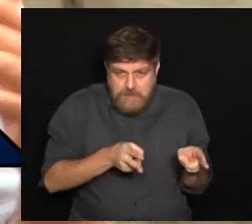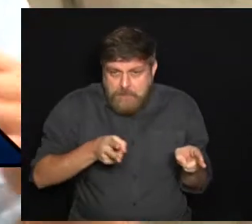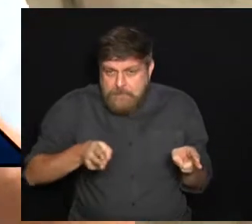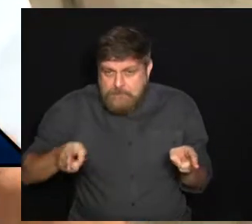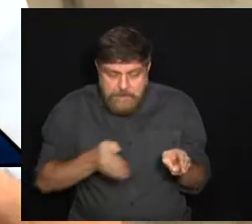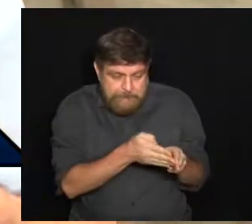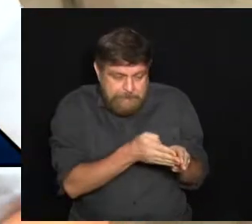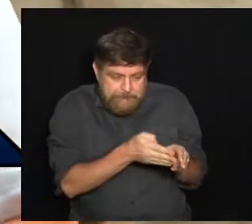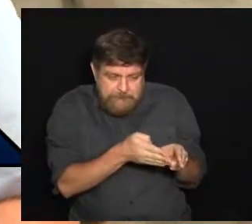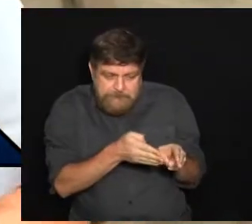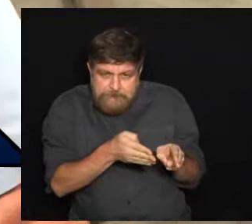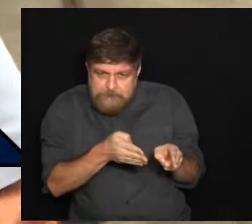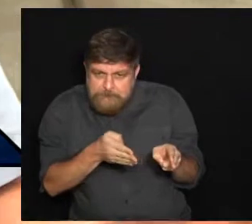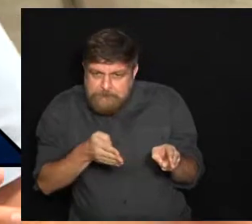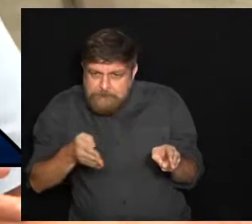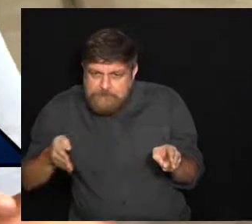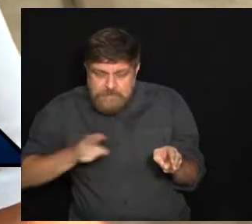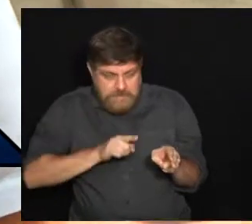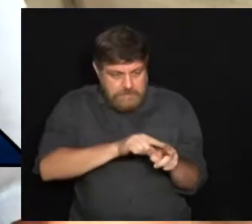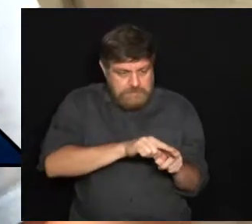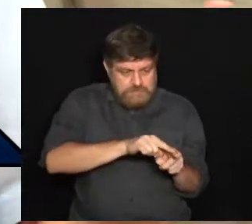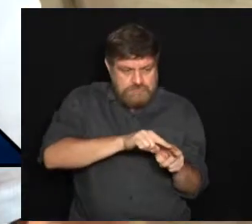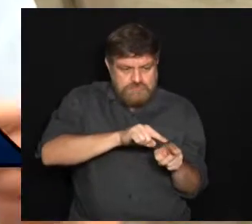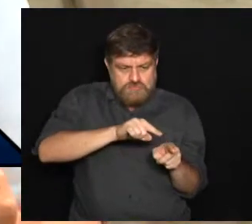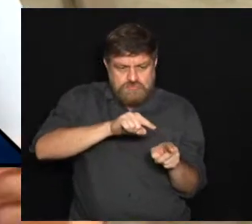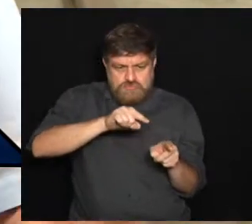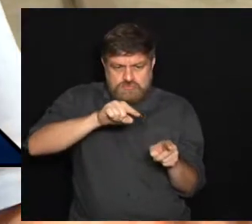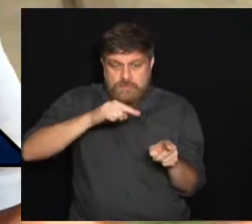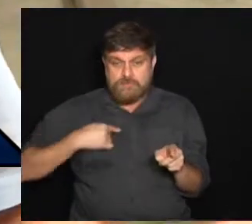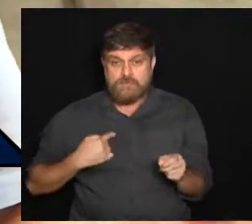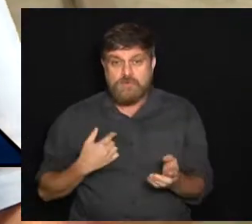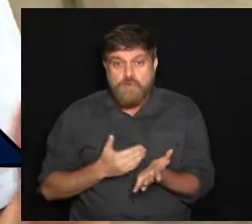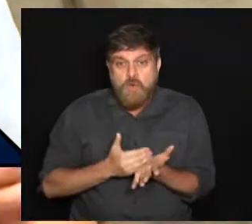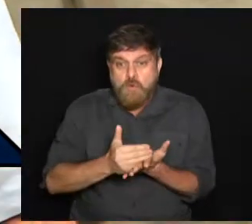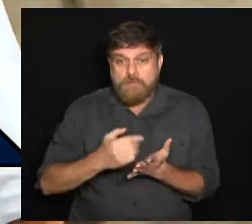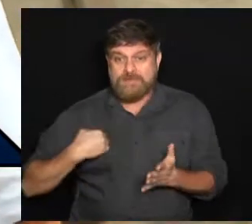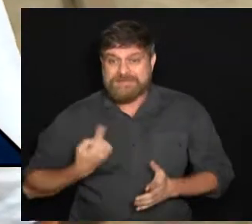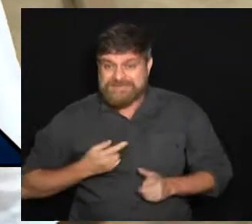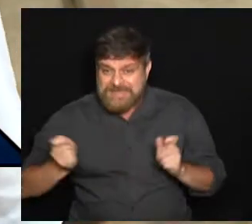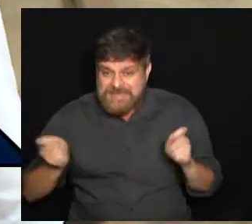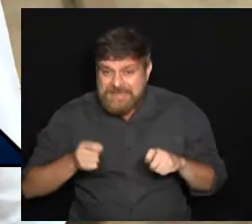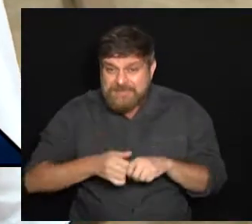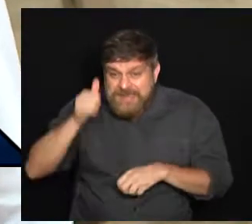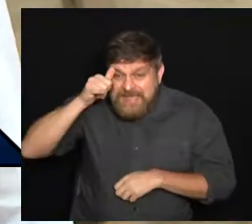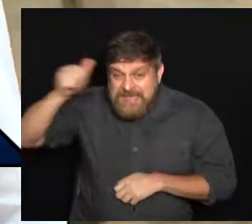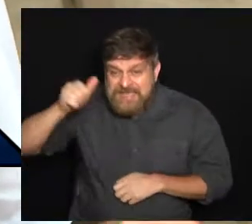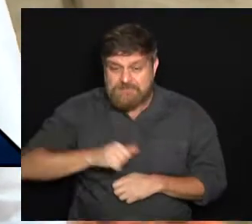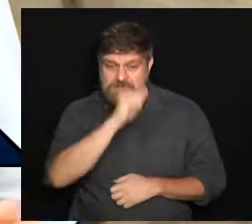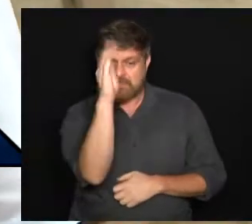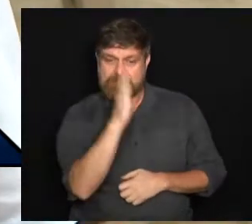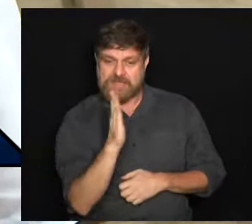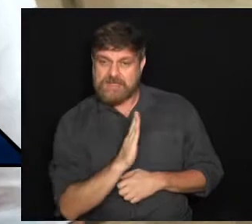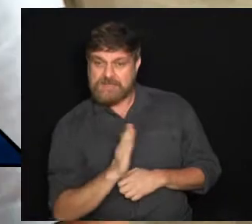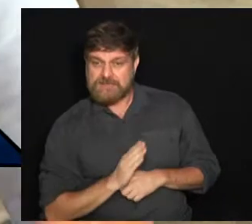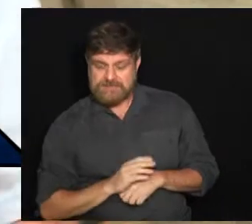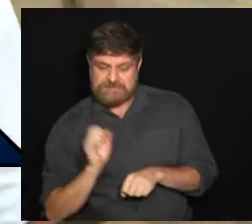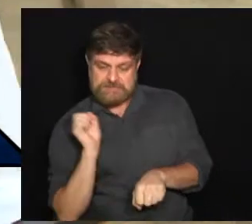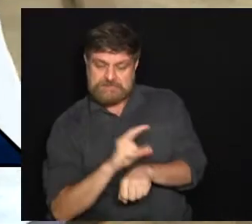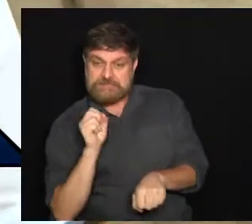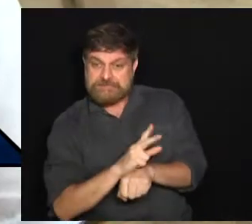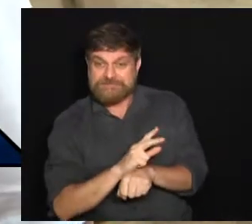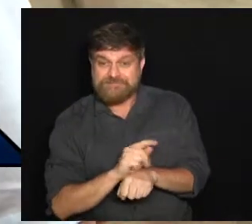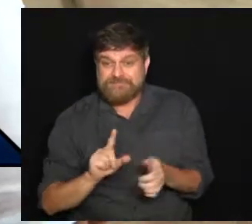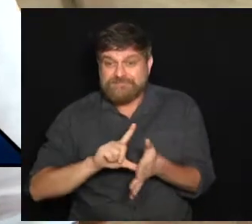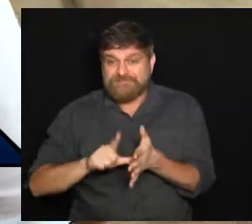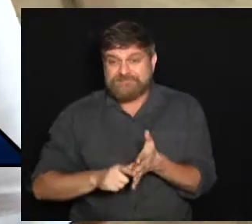dizer, na qual ela caminha. A primeira etapa é quando a gente tem a tentativa de evitar a chegada do vírus no Brasil, no país.